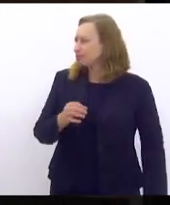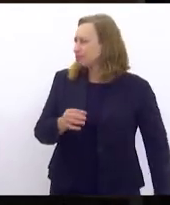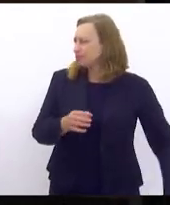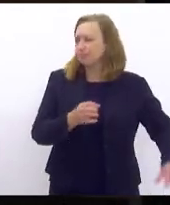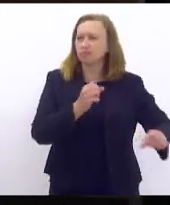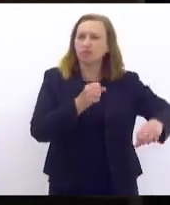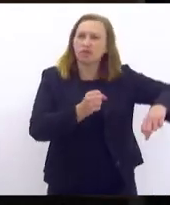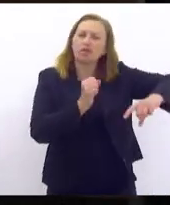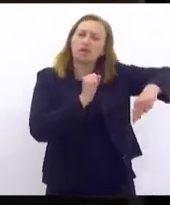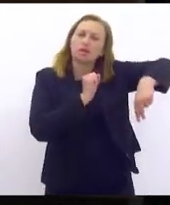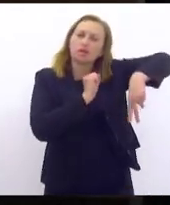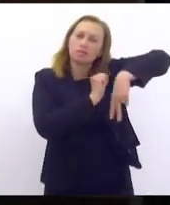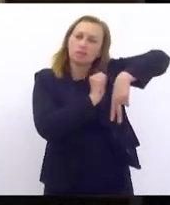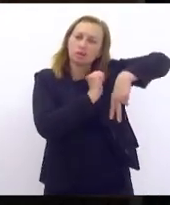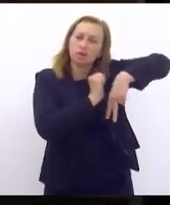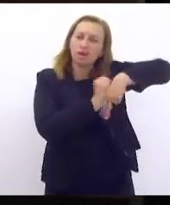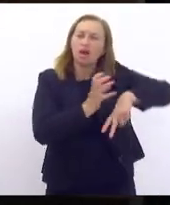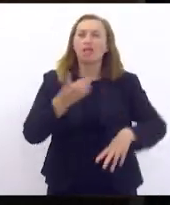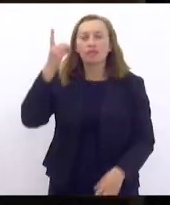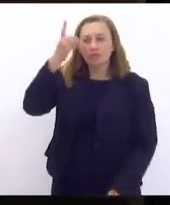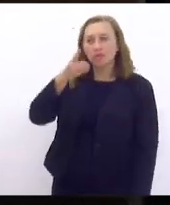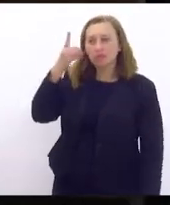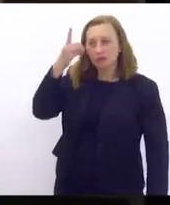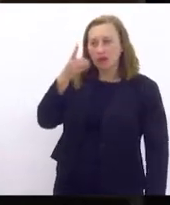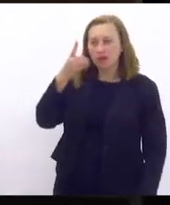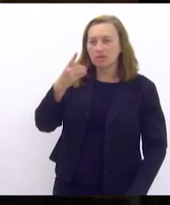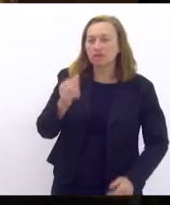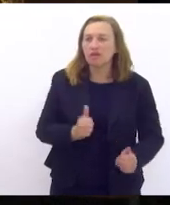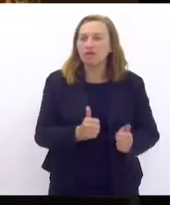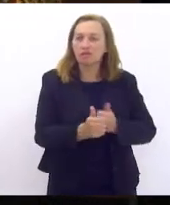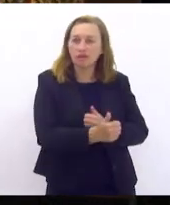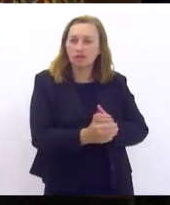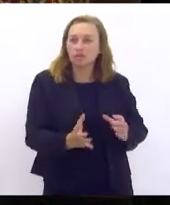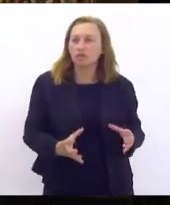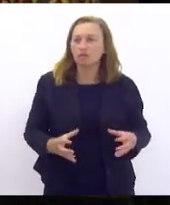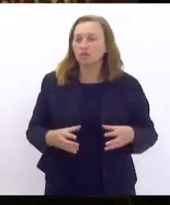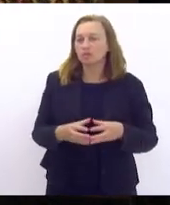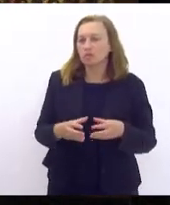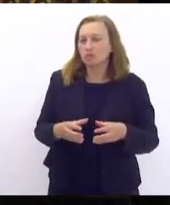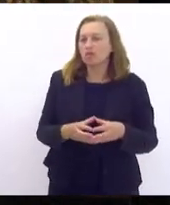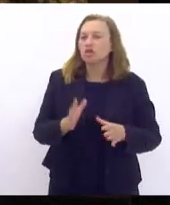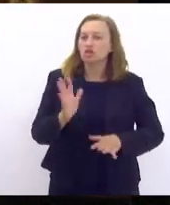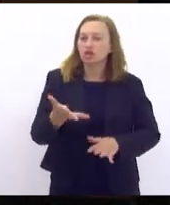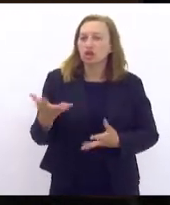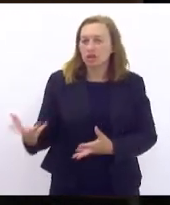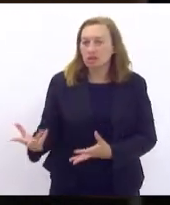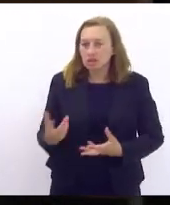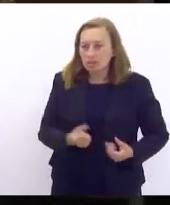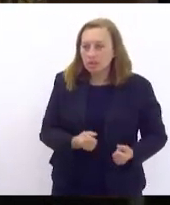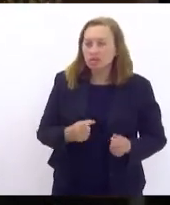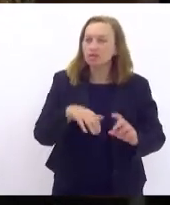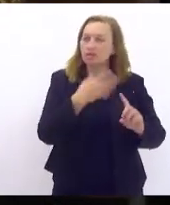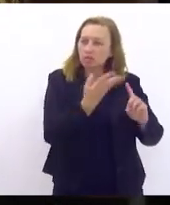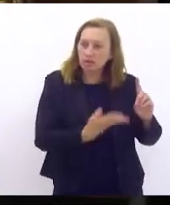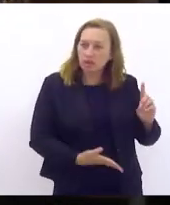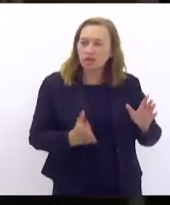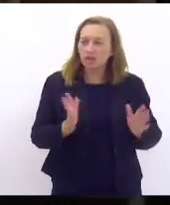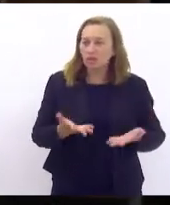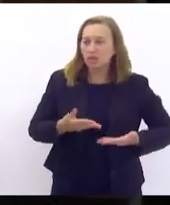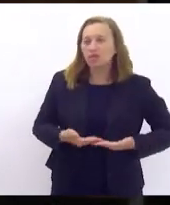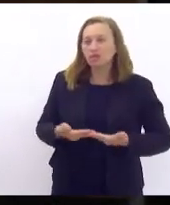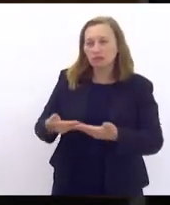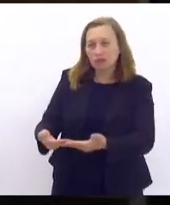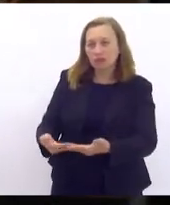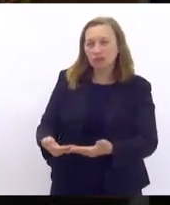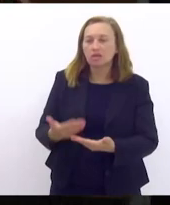Os deputados da Frente Parlamentar do Complexo Industrial da Saúde já recebeu as suas homenagens e agora eu passo